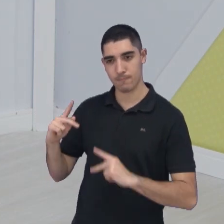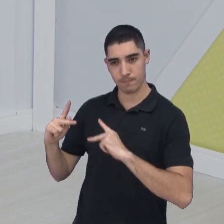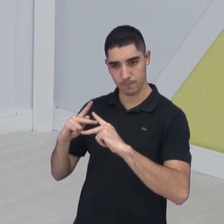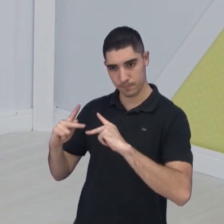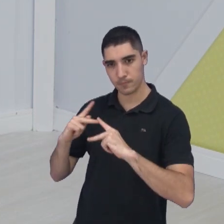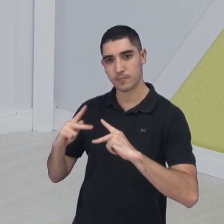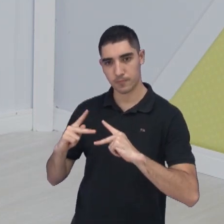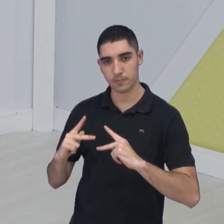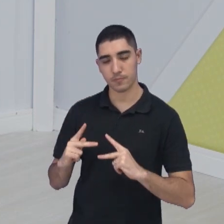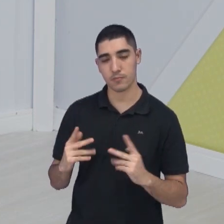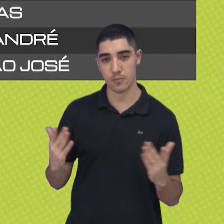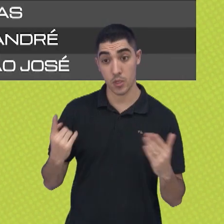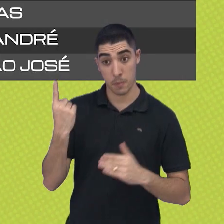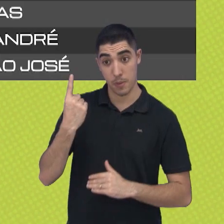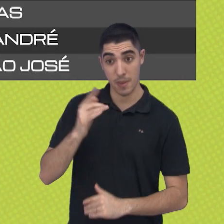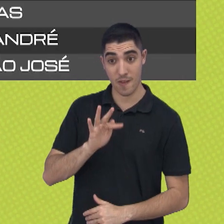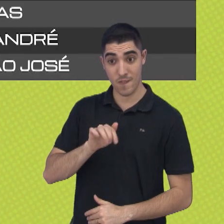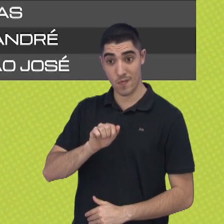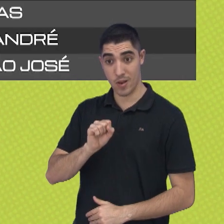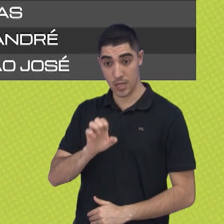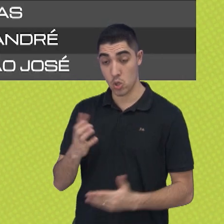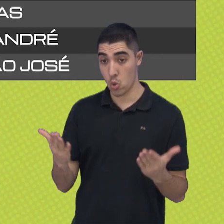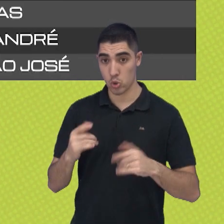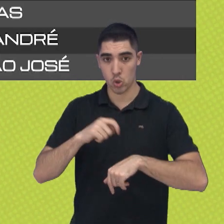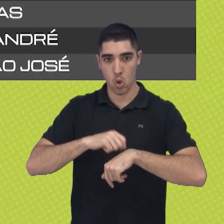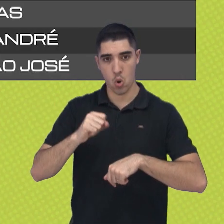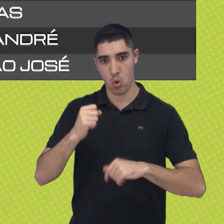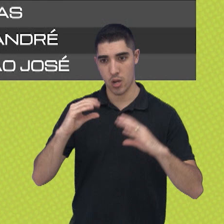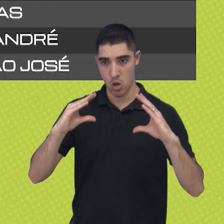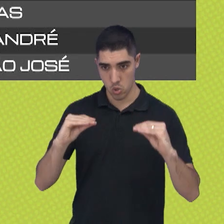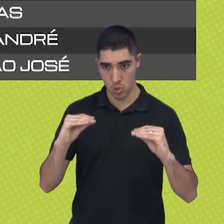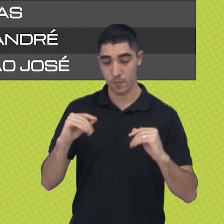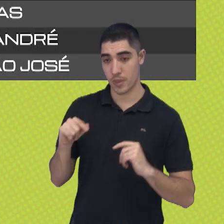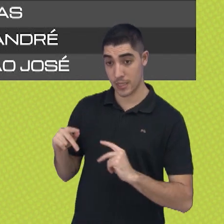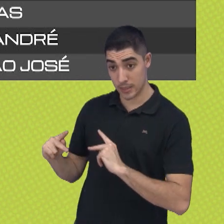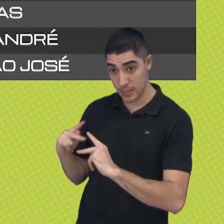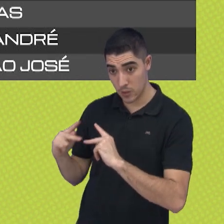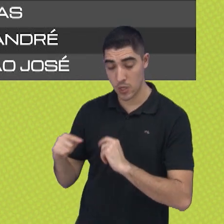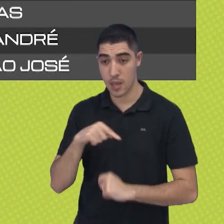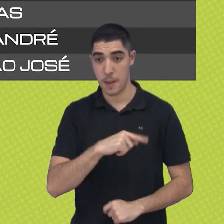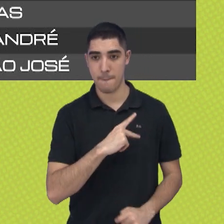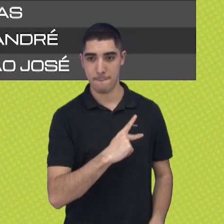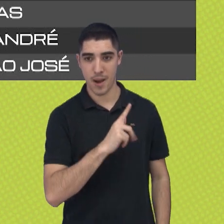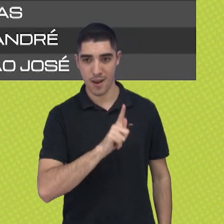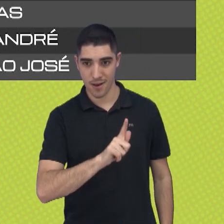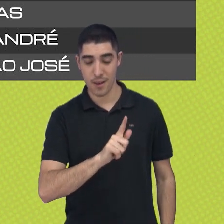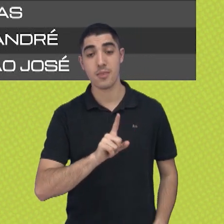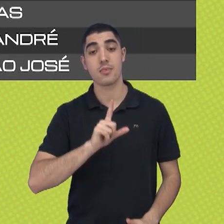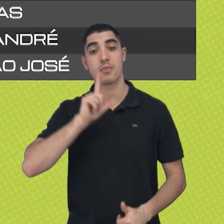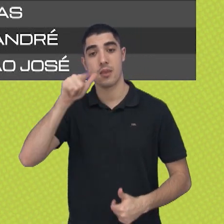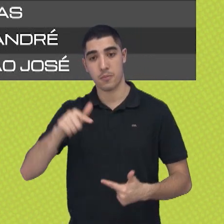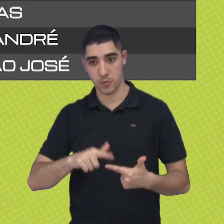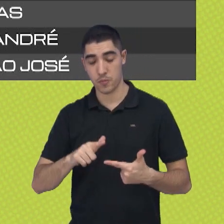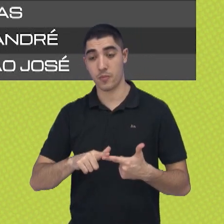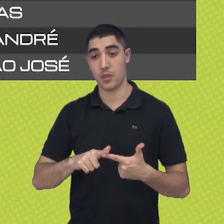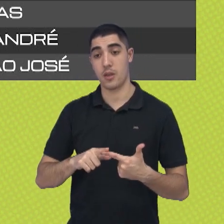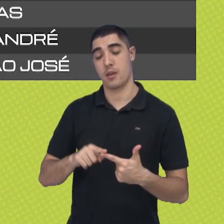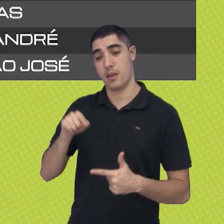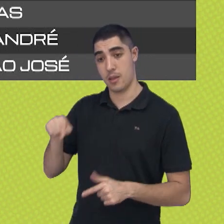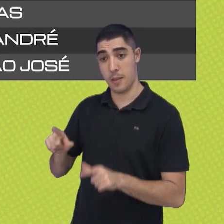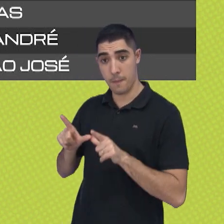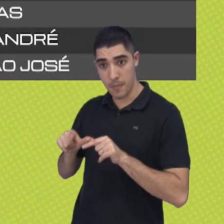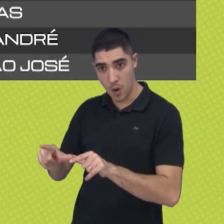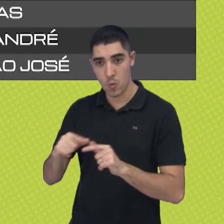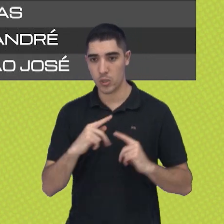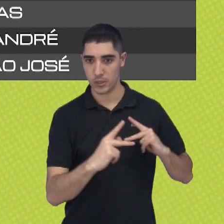dentro desta primeira fase. Hoje, então, 20 horas, ginásio do Teatrão, vôlei São José e Praia Grande. Depois o São José sai para enfrentar o